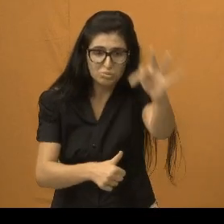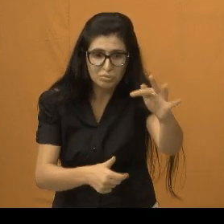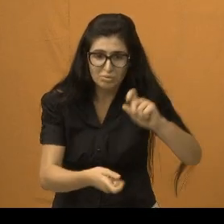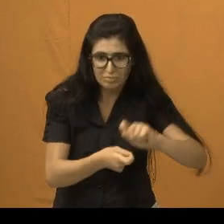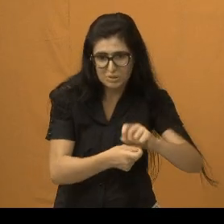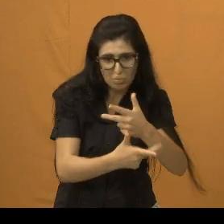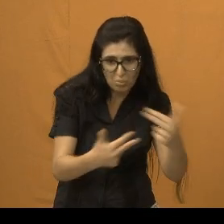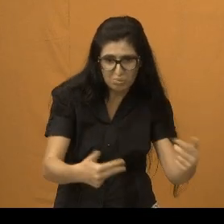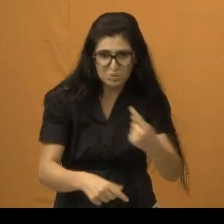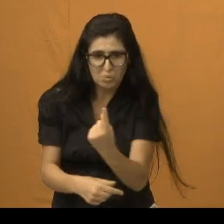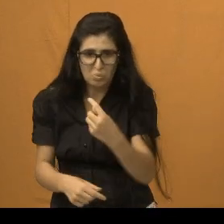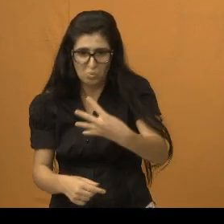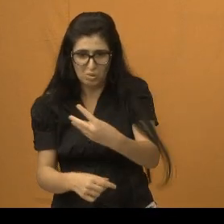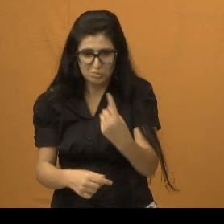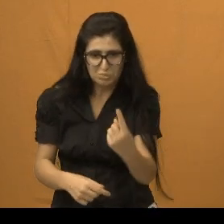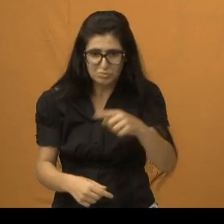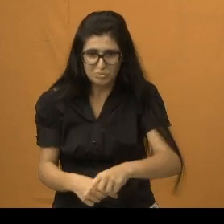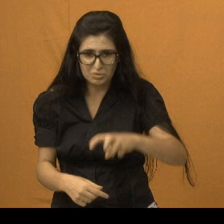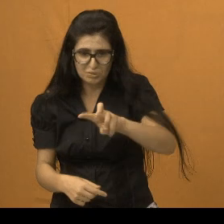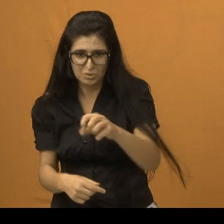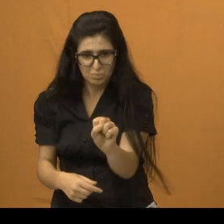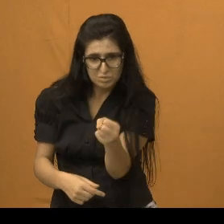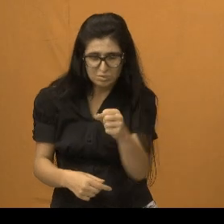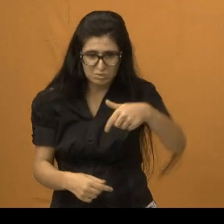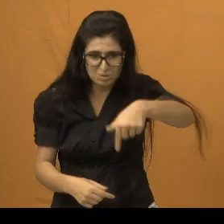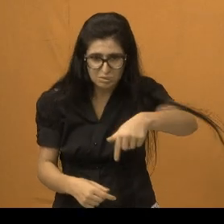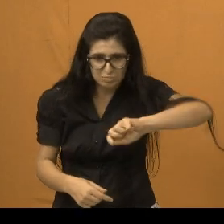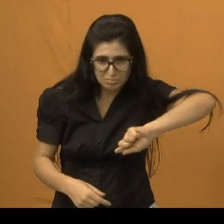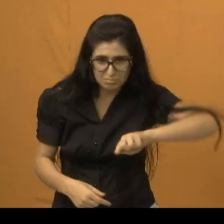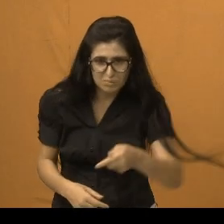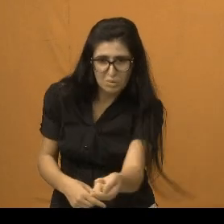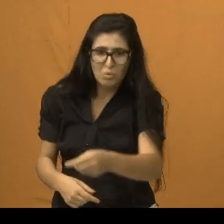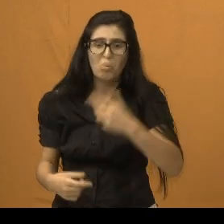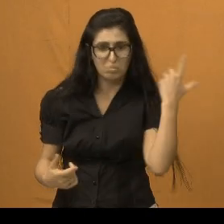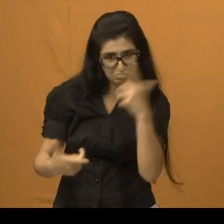141.577 e foi realmente utilizado no período